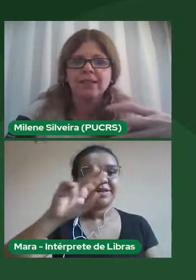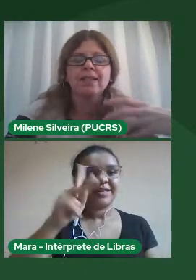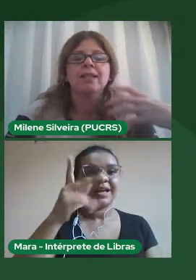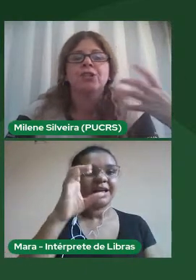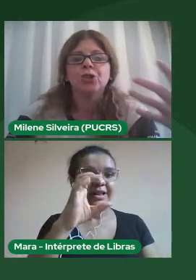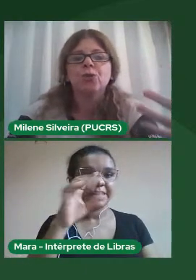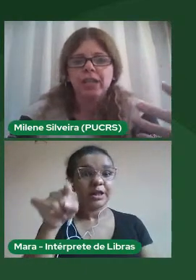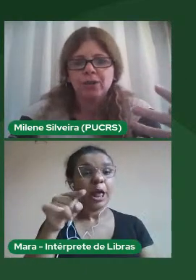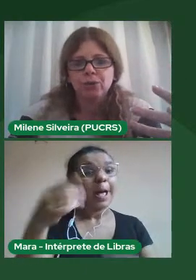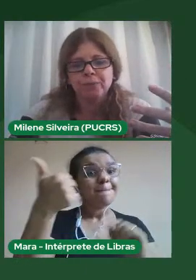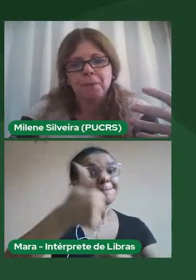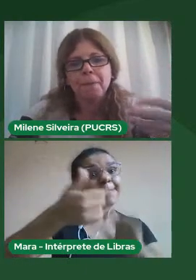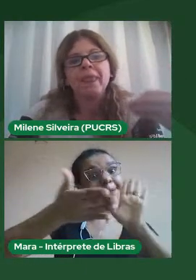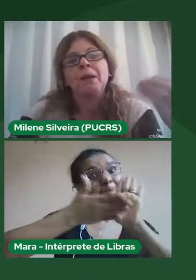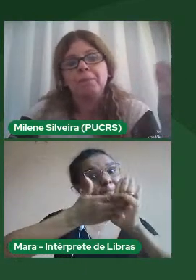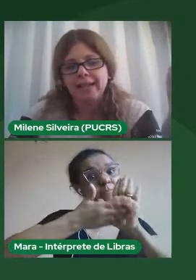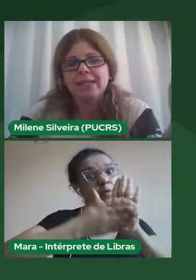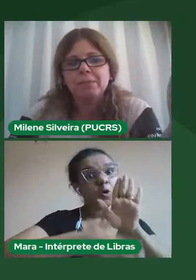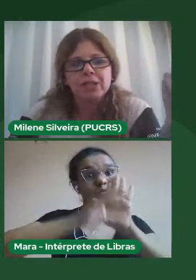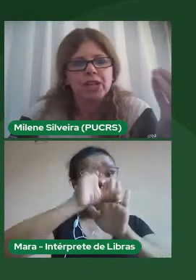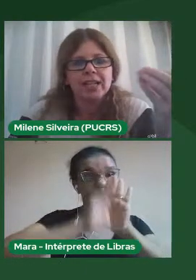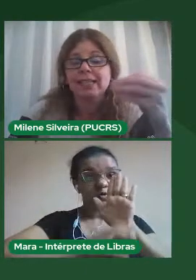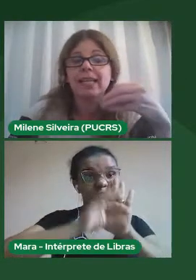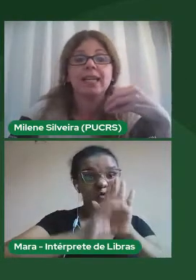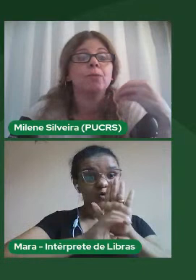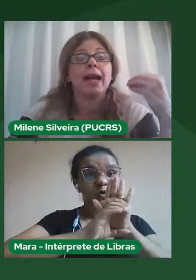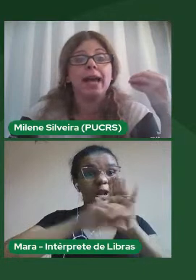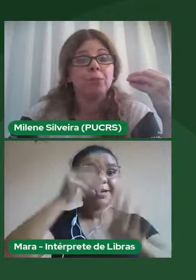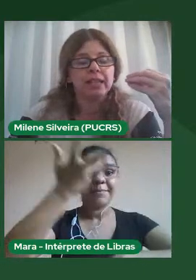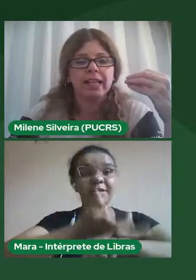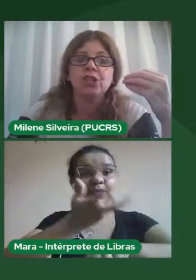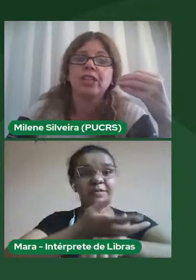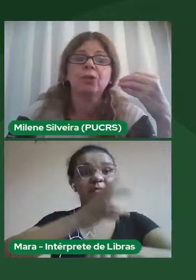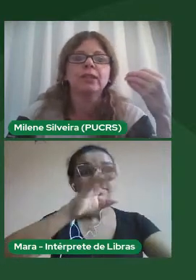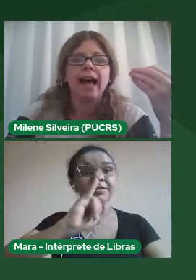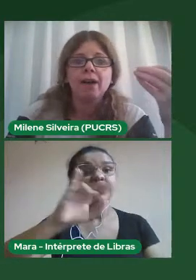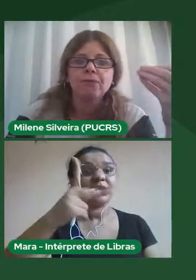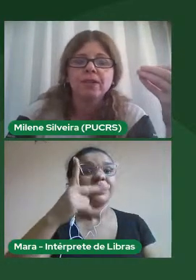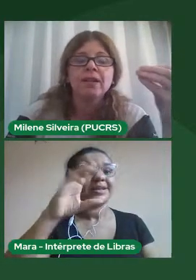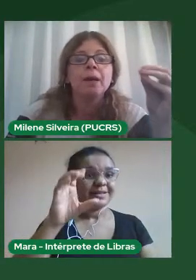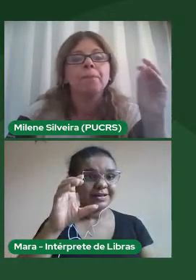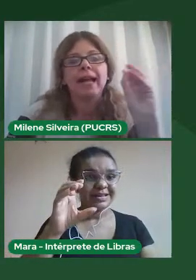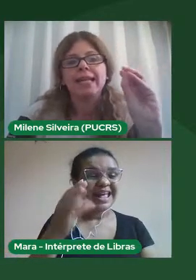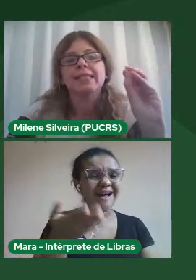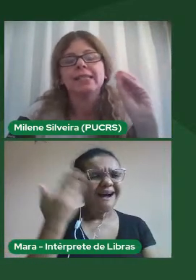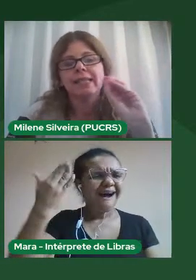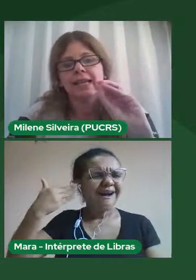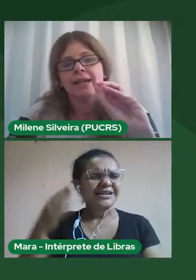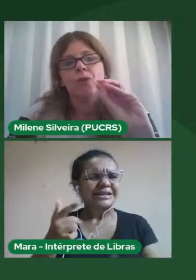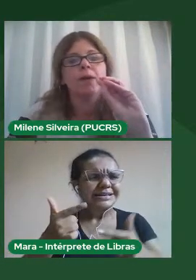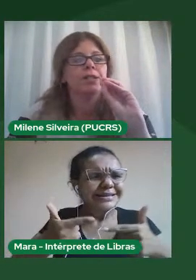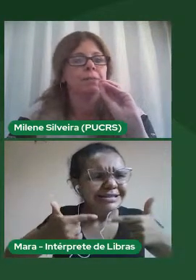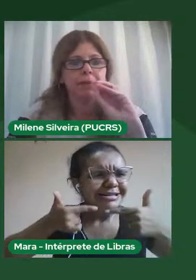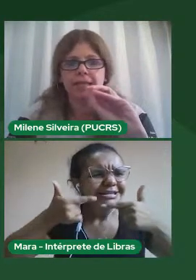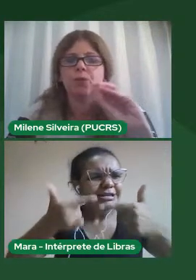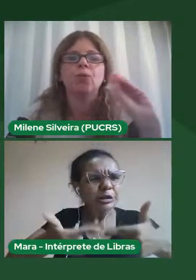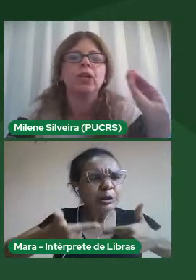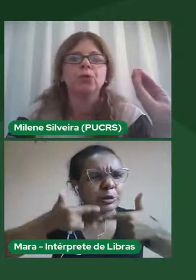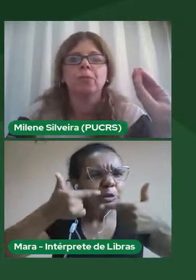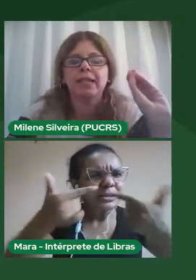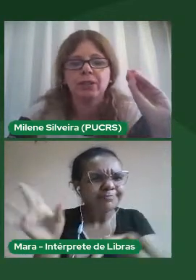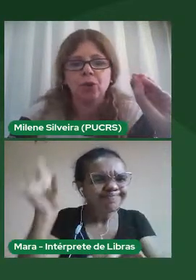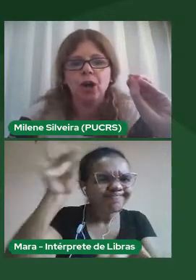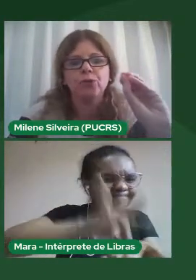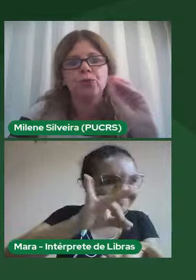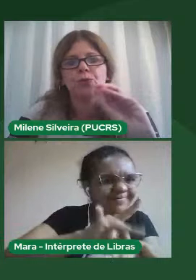proposta de currículo para disciplinas de IHC, numa época que a gente ainda lutava para esse ser uma disciplina, um